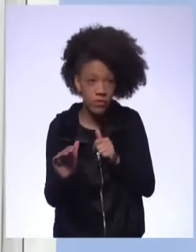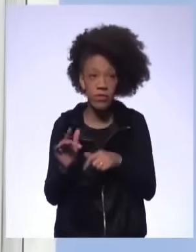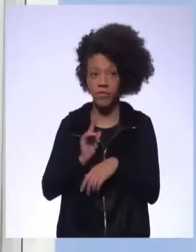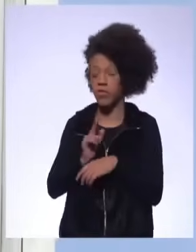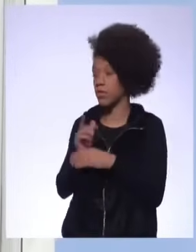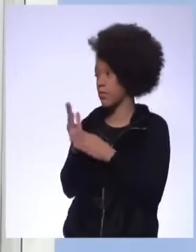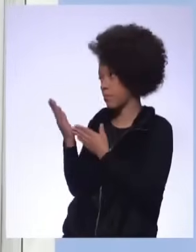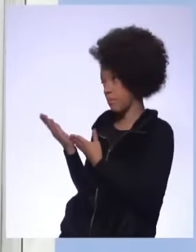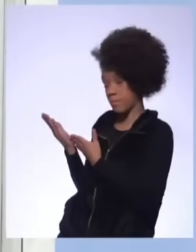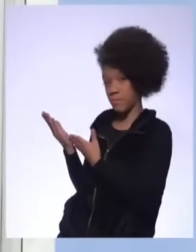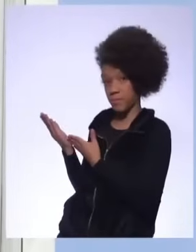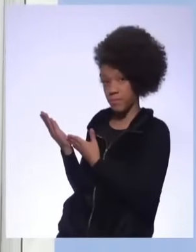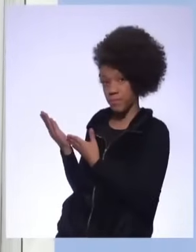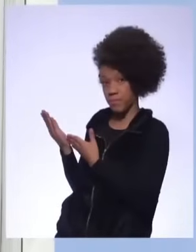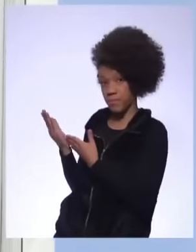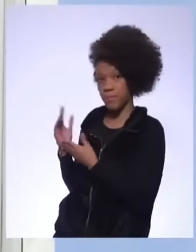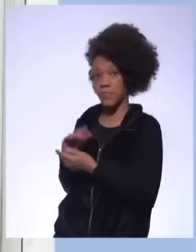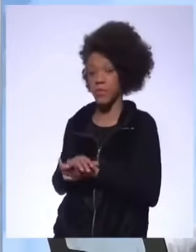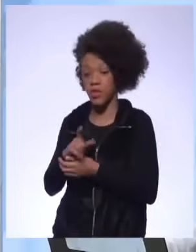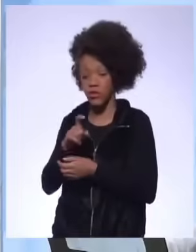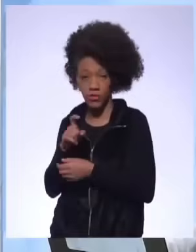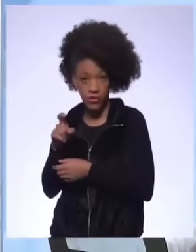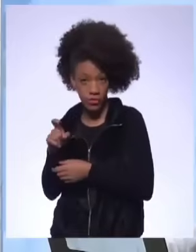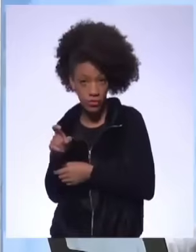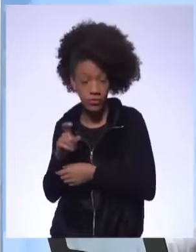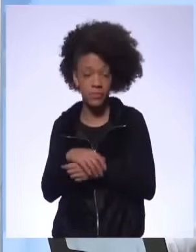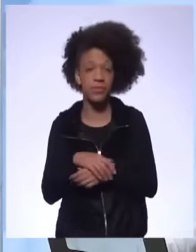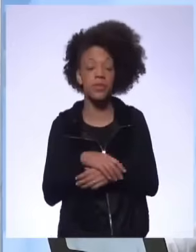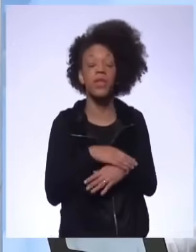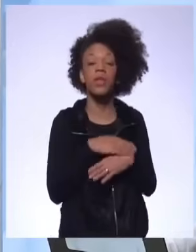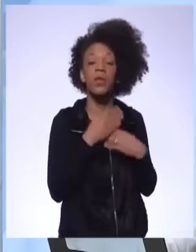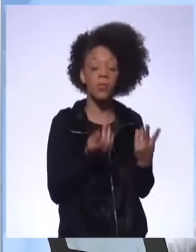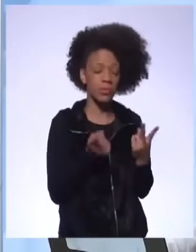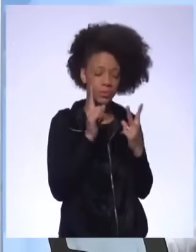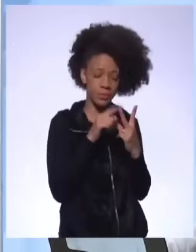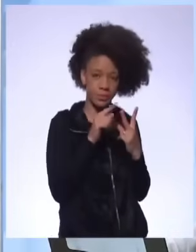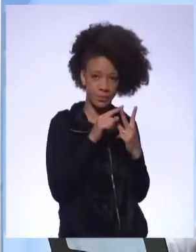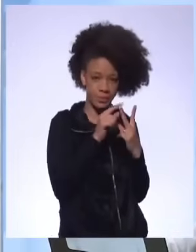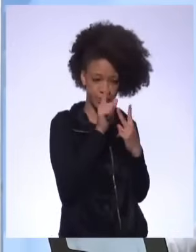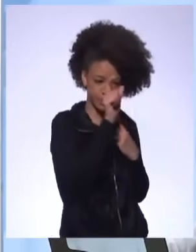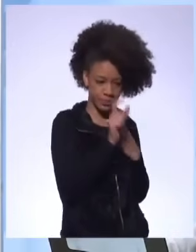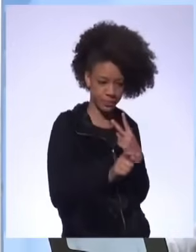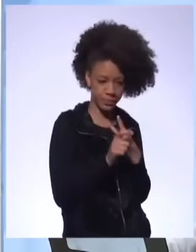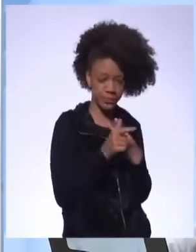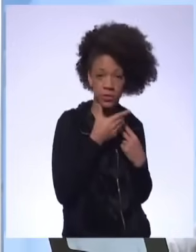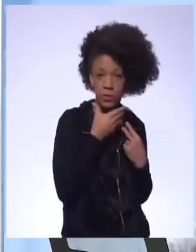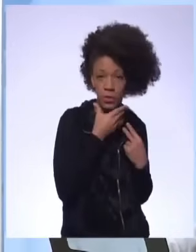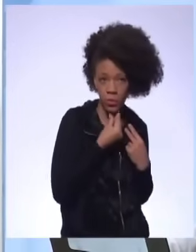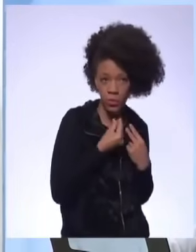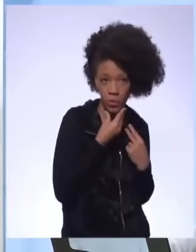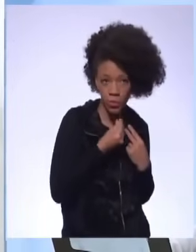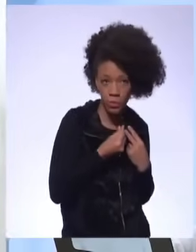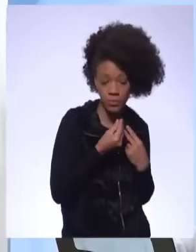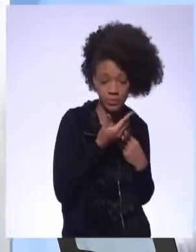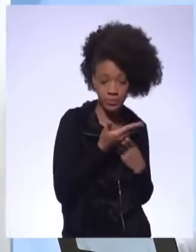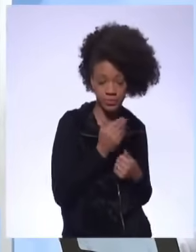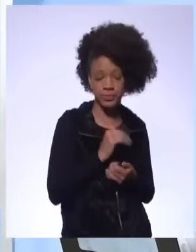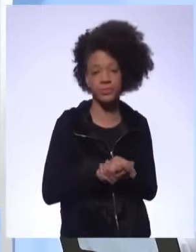o cromossomo sexual, XX. E quando é um homem, ele vai ter o cromossomo assim, ó.